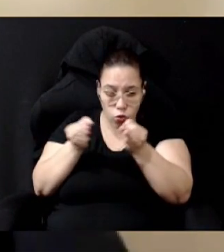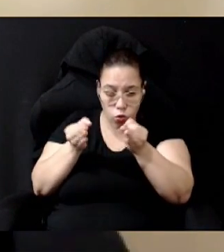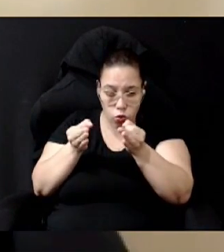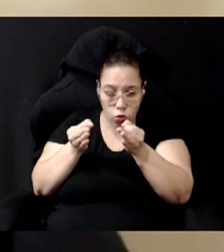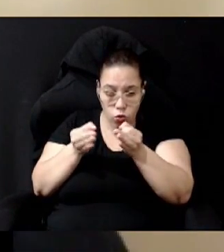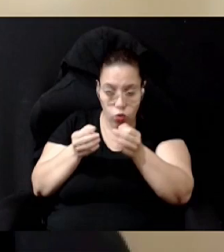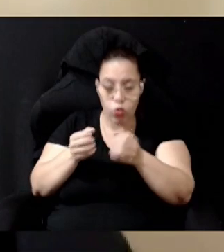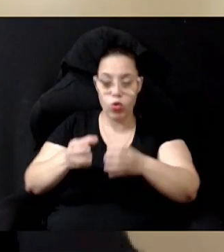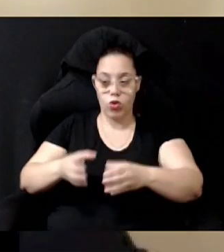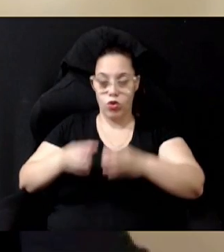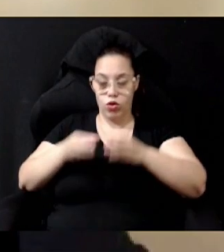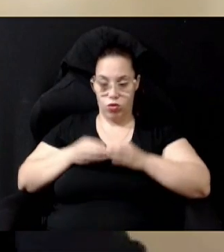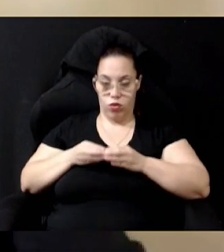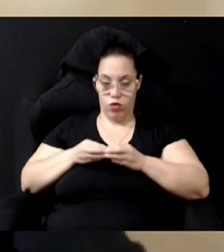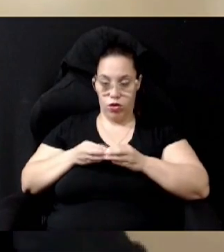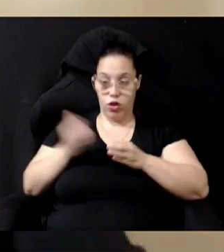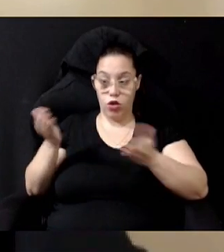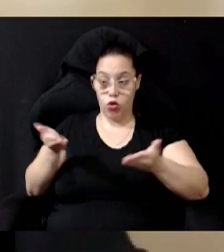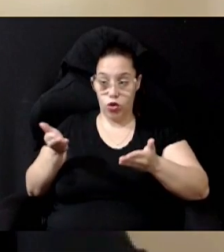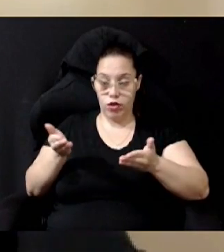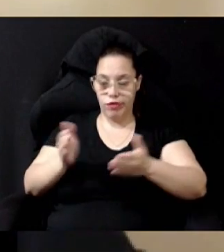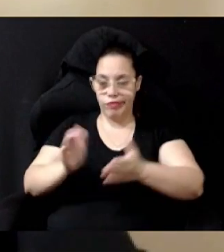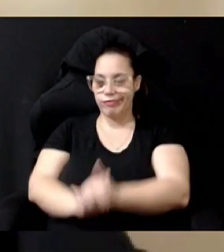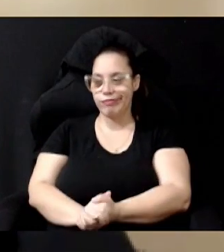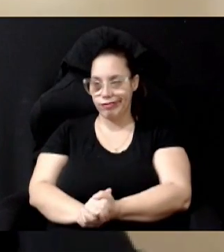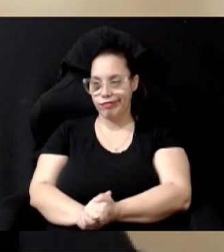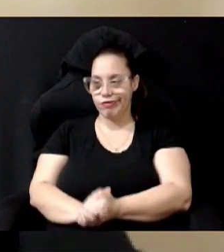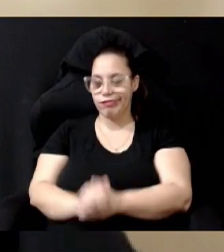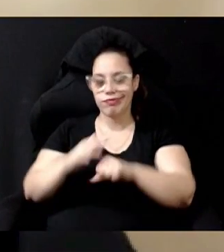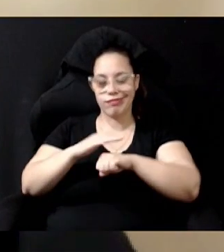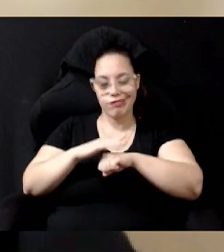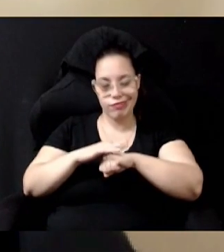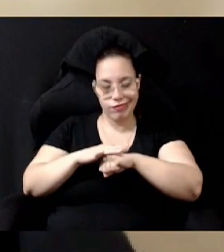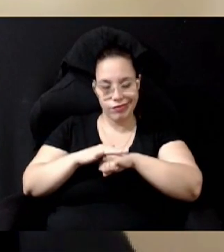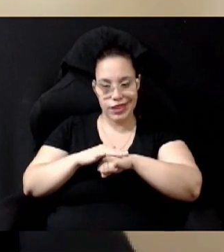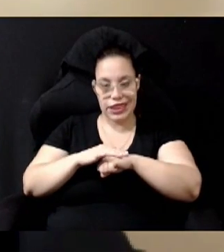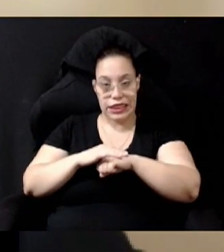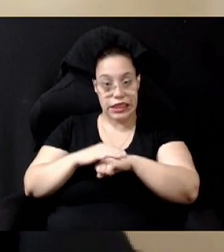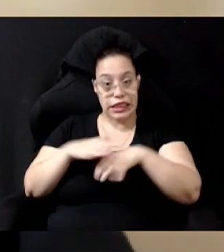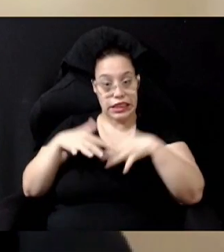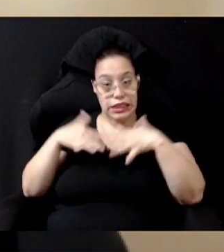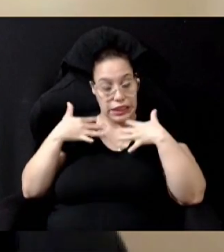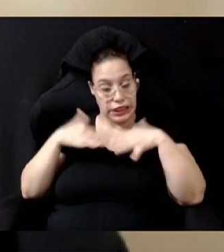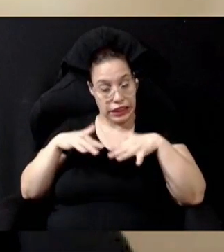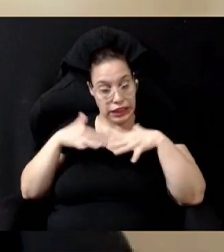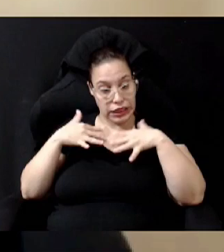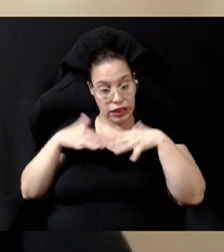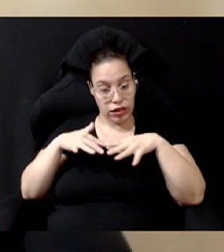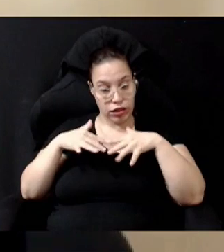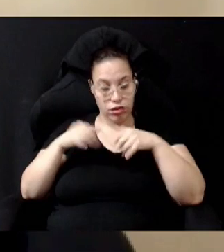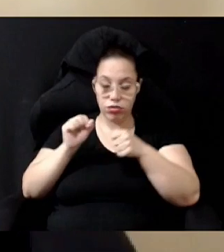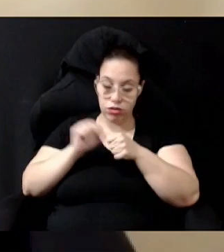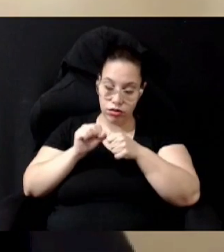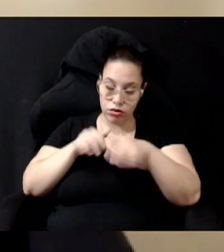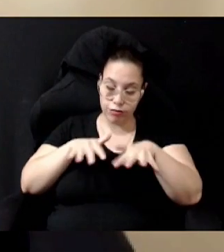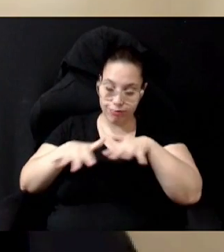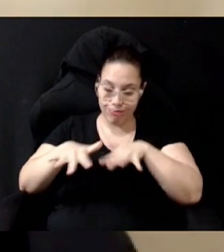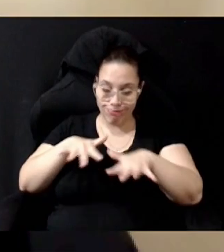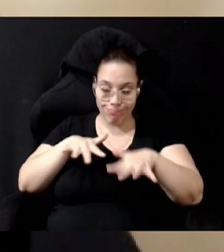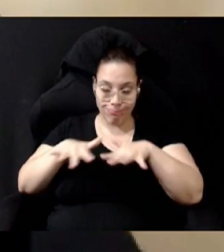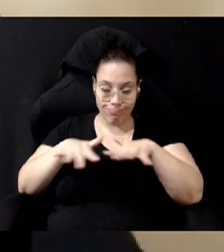executando agora. Então, são doenças que comprometem a capacidade de fazer o movimento